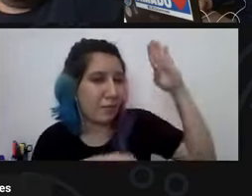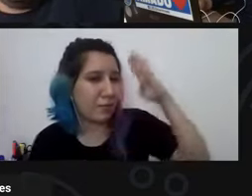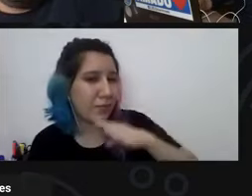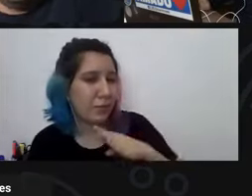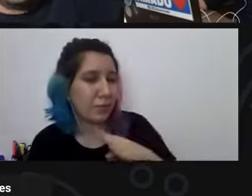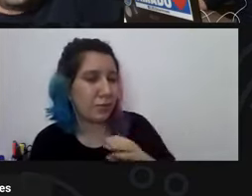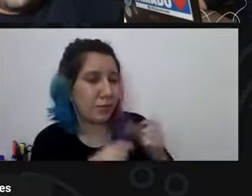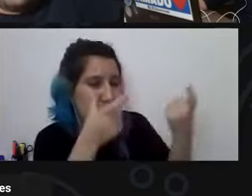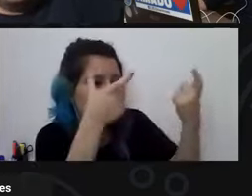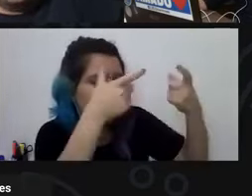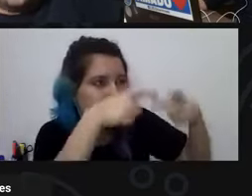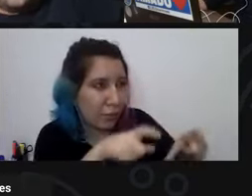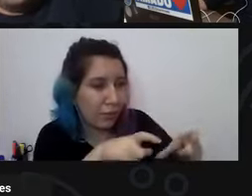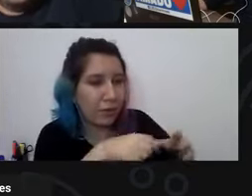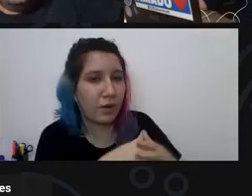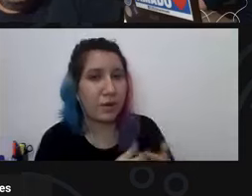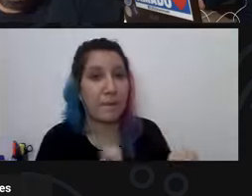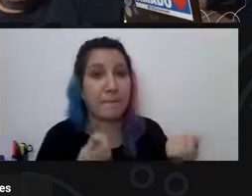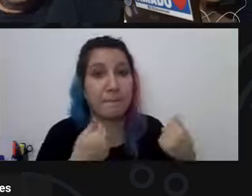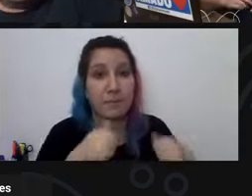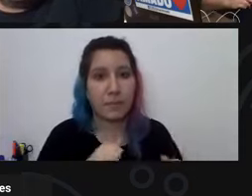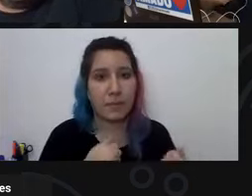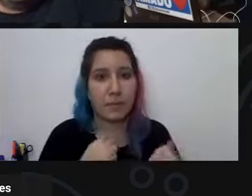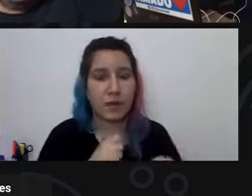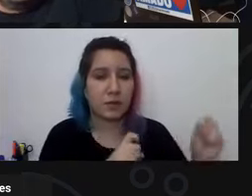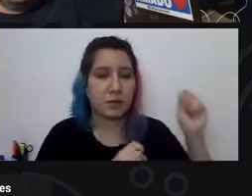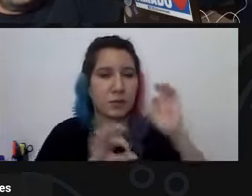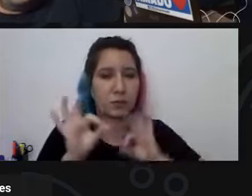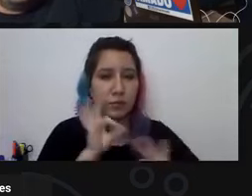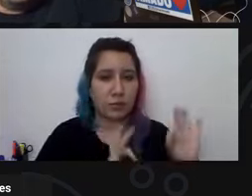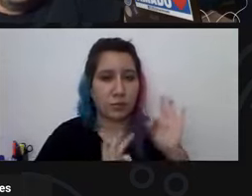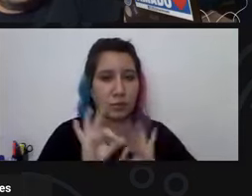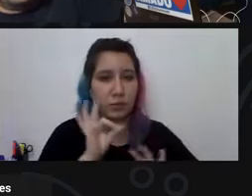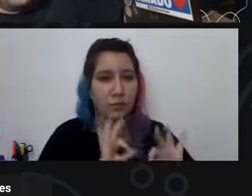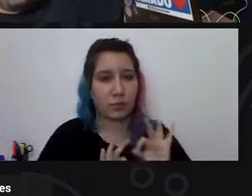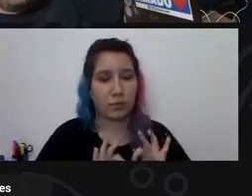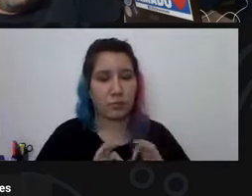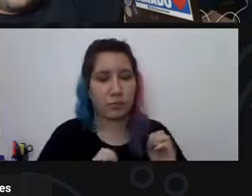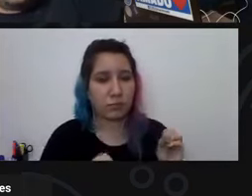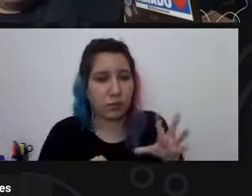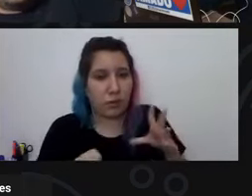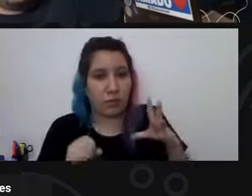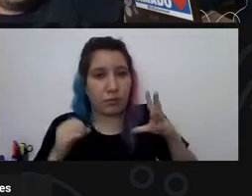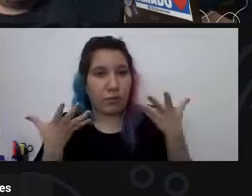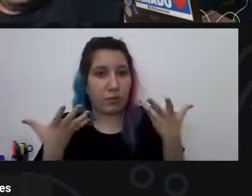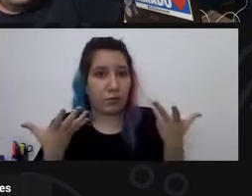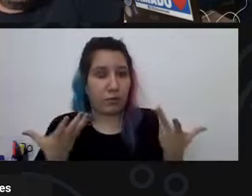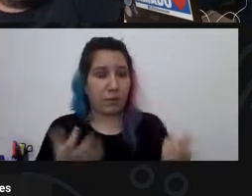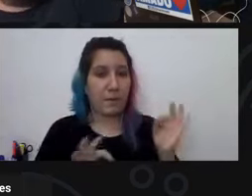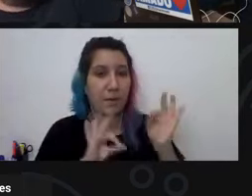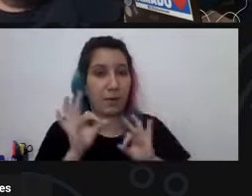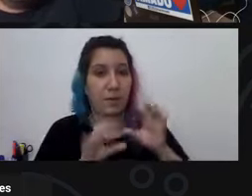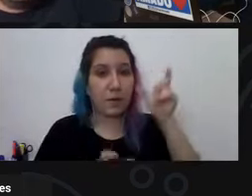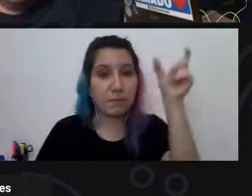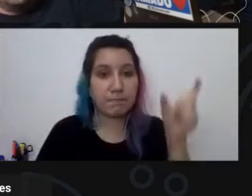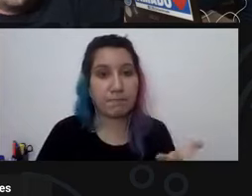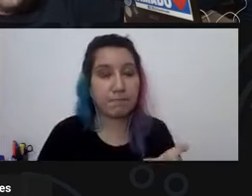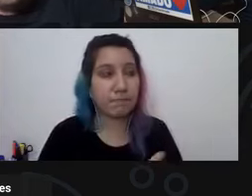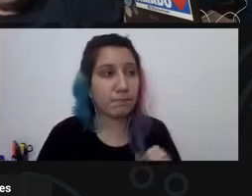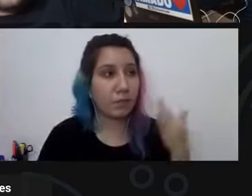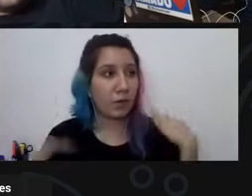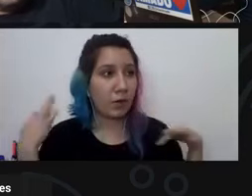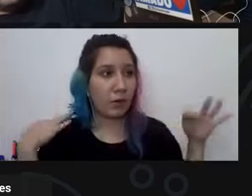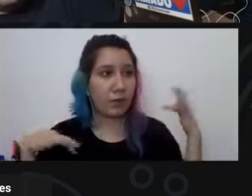ter um turismo ordenado, né? Então, tem essa questão de turismo de aventura, que dá para preparar as pessoas, e toda a questão do turismo